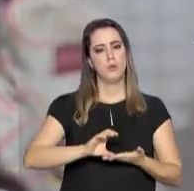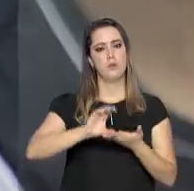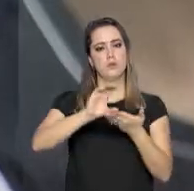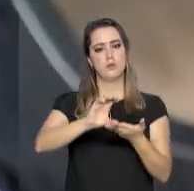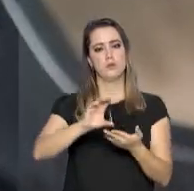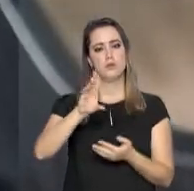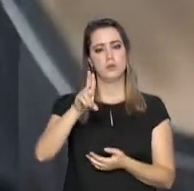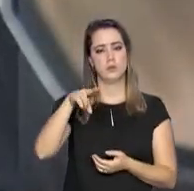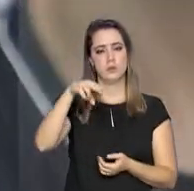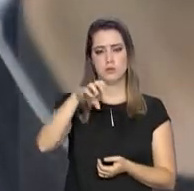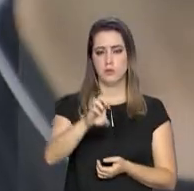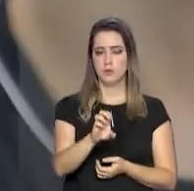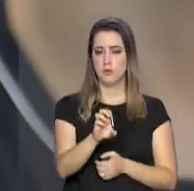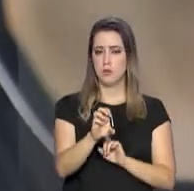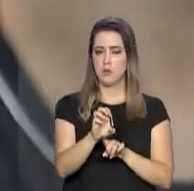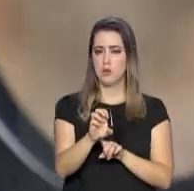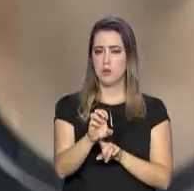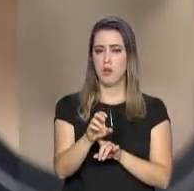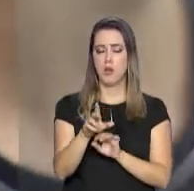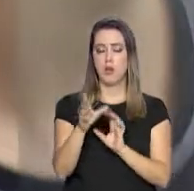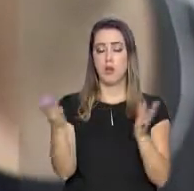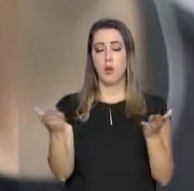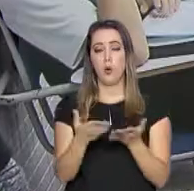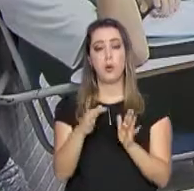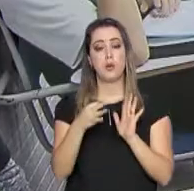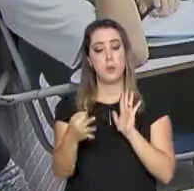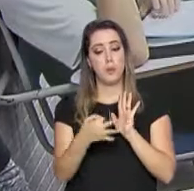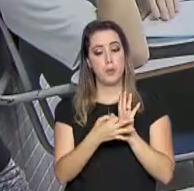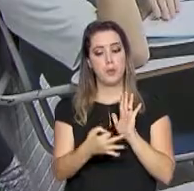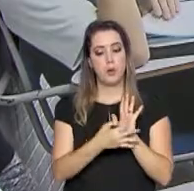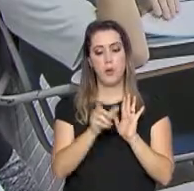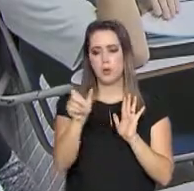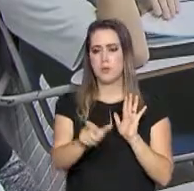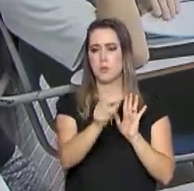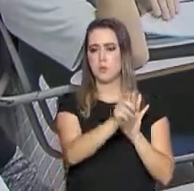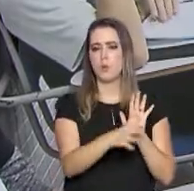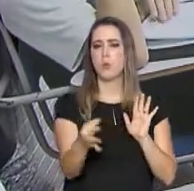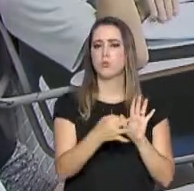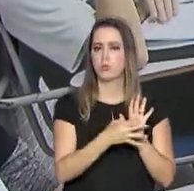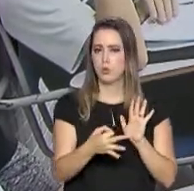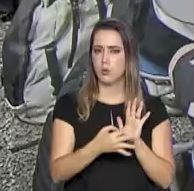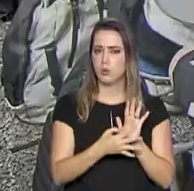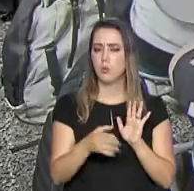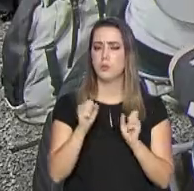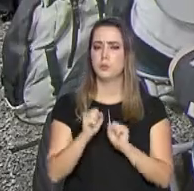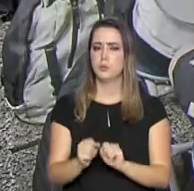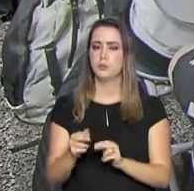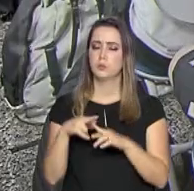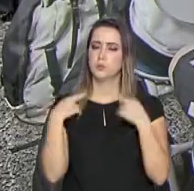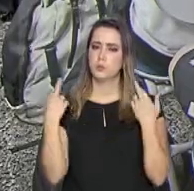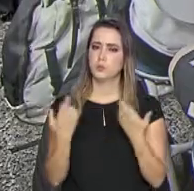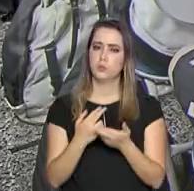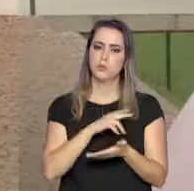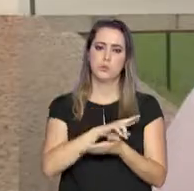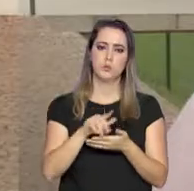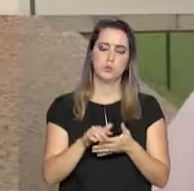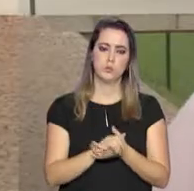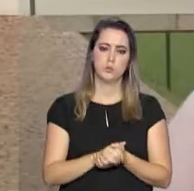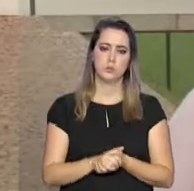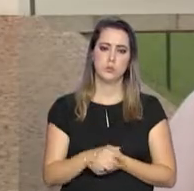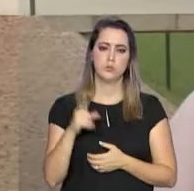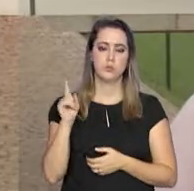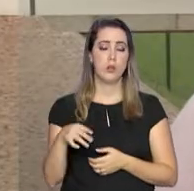que agora vai dar espaço para a população opinar sobre a proposta por meio de consultas e audiências públicas é